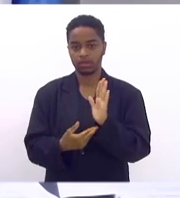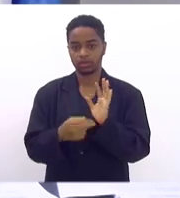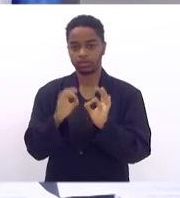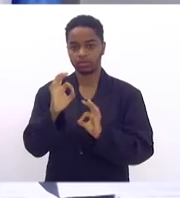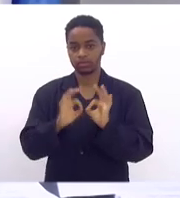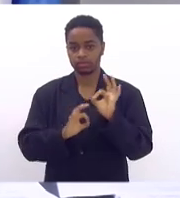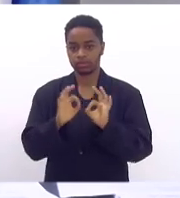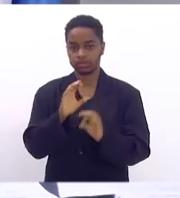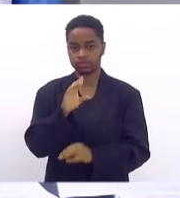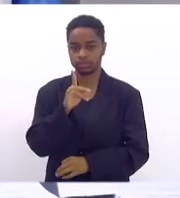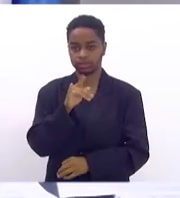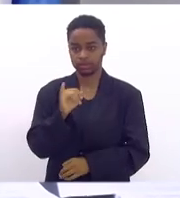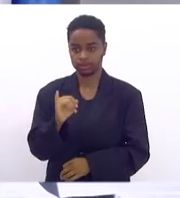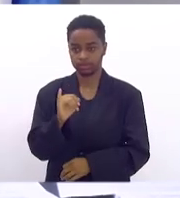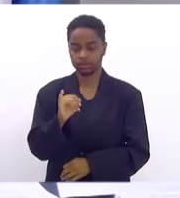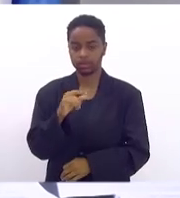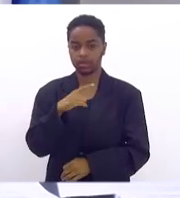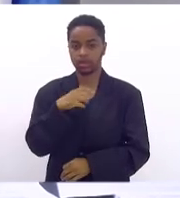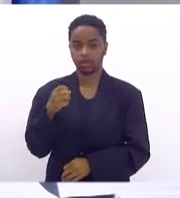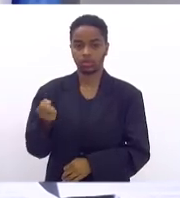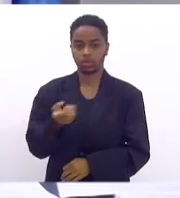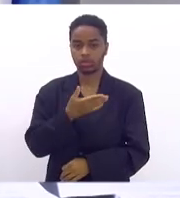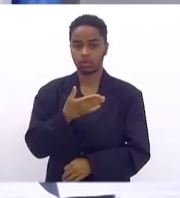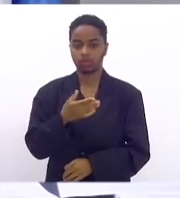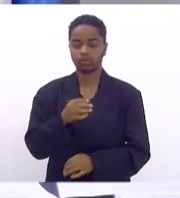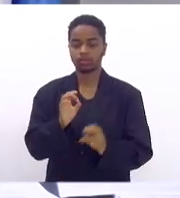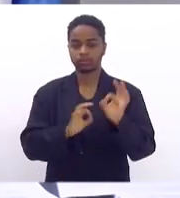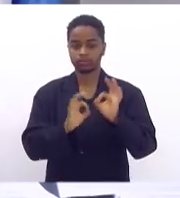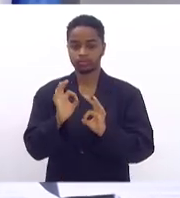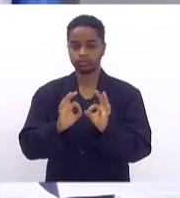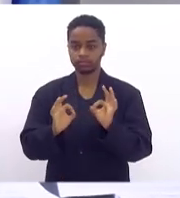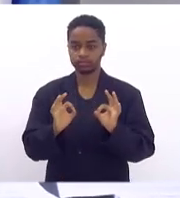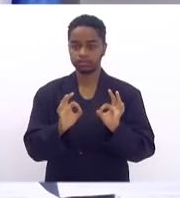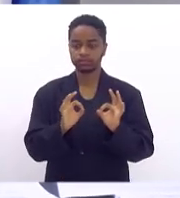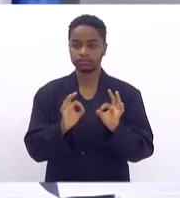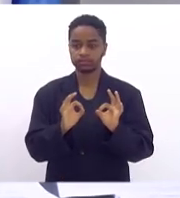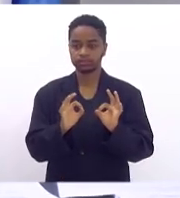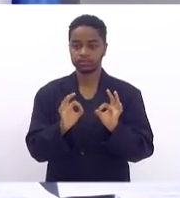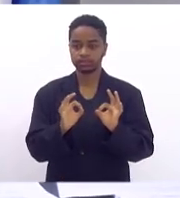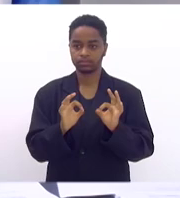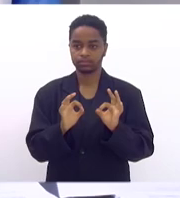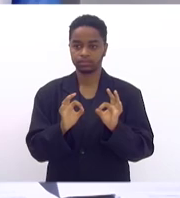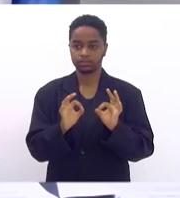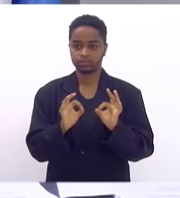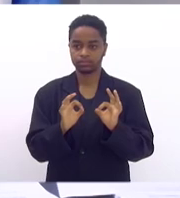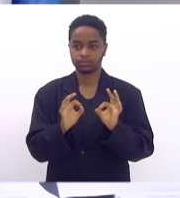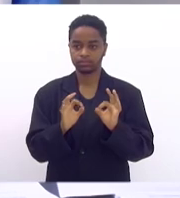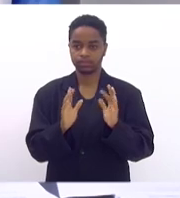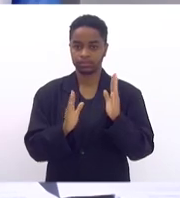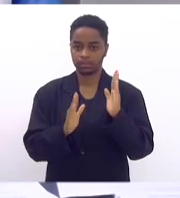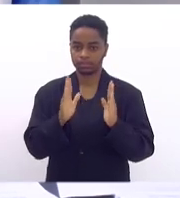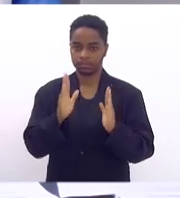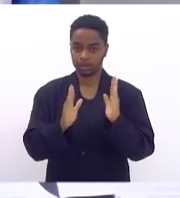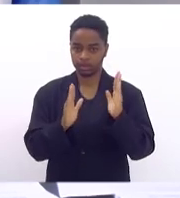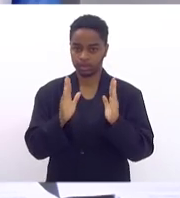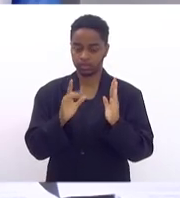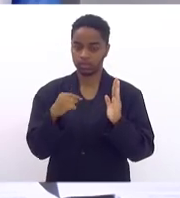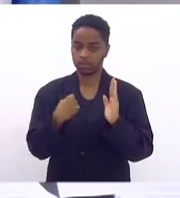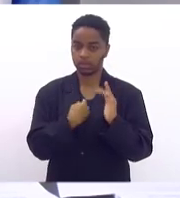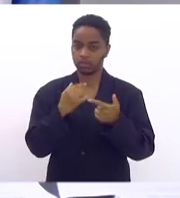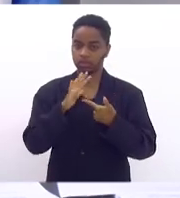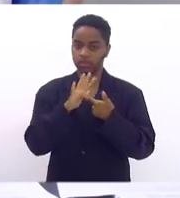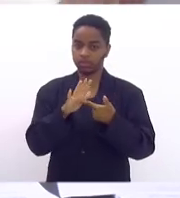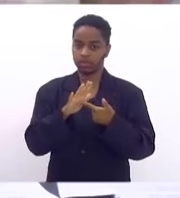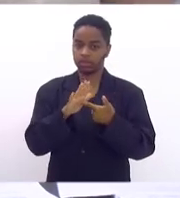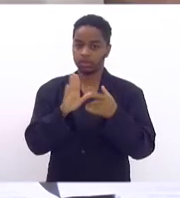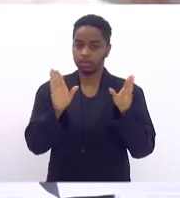da CPI. As novas deliberações com relação aos prazos, será apresentada uma minuta a